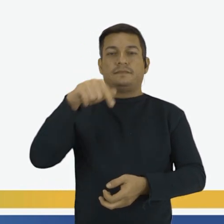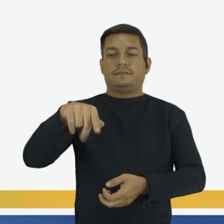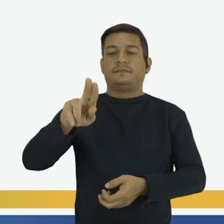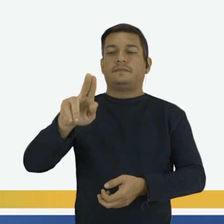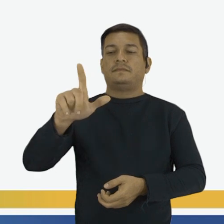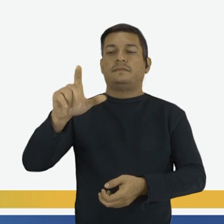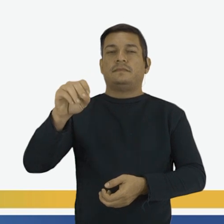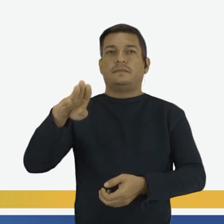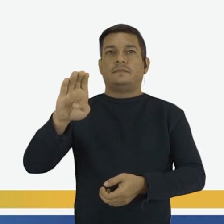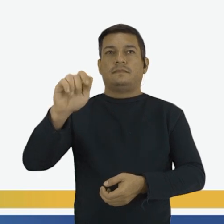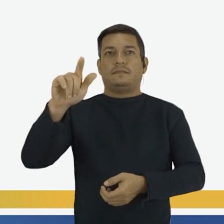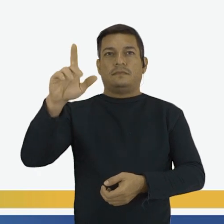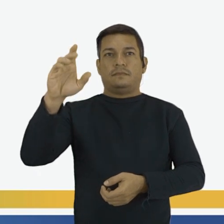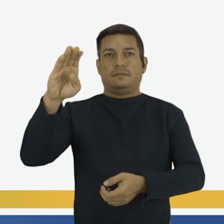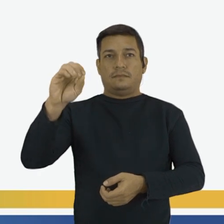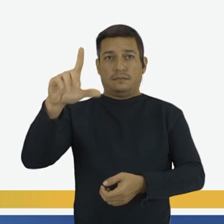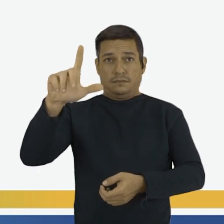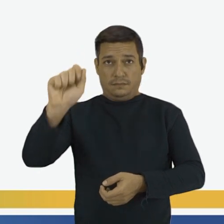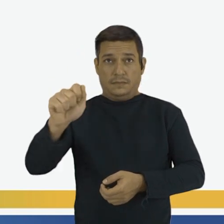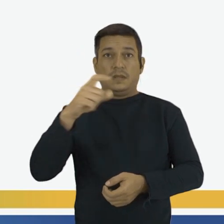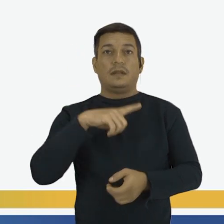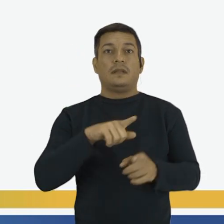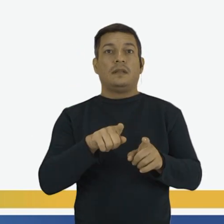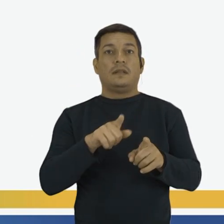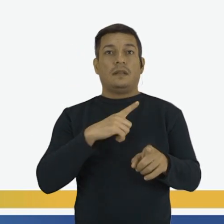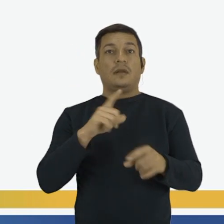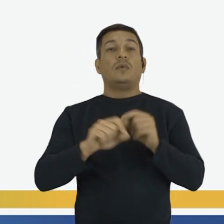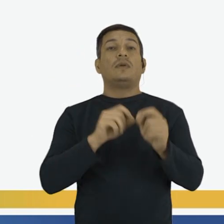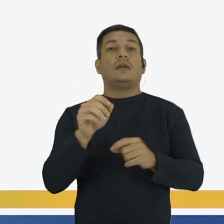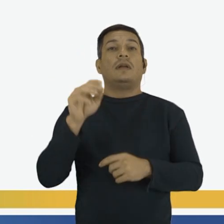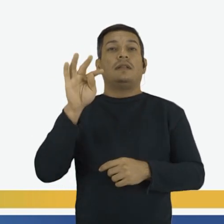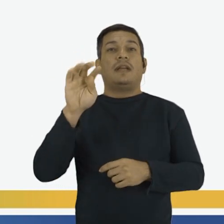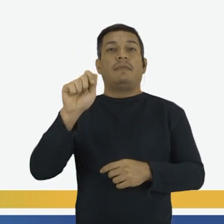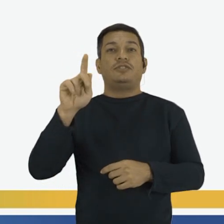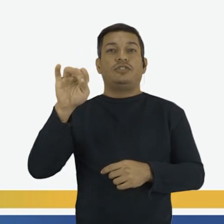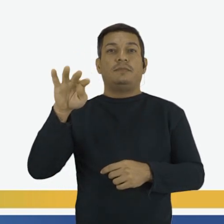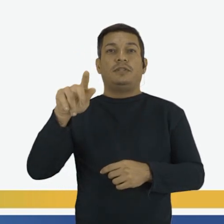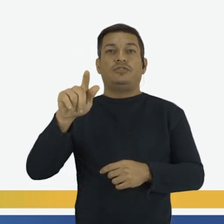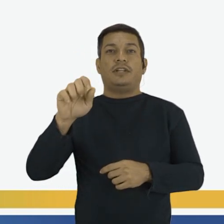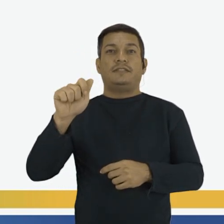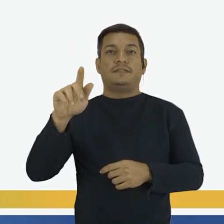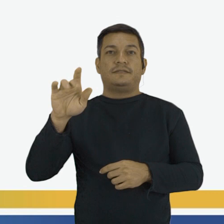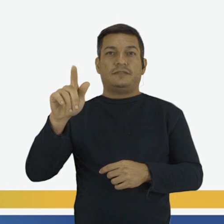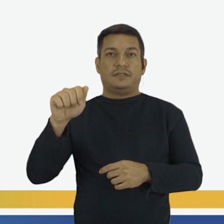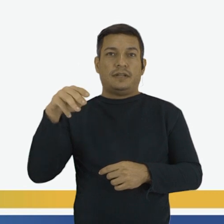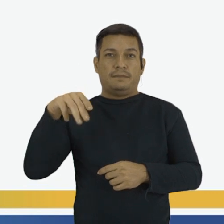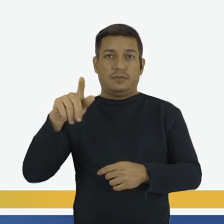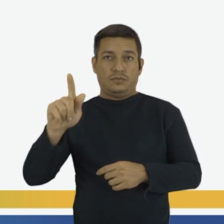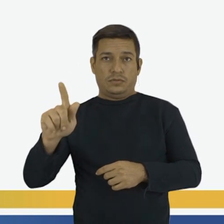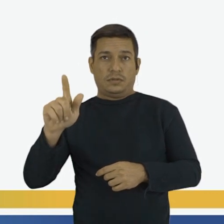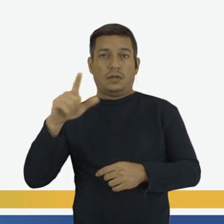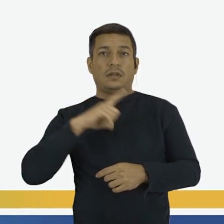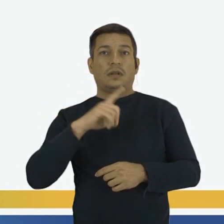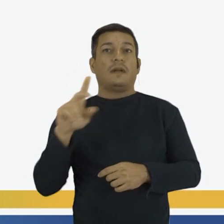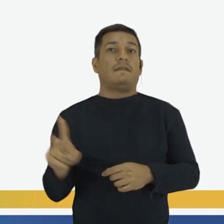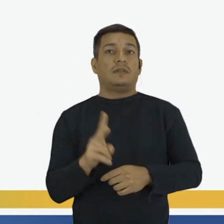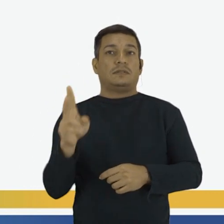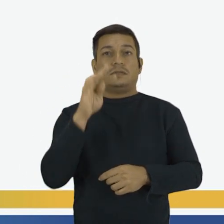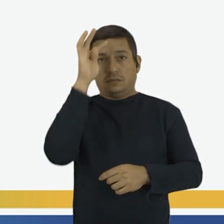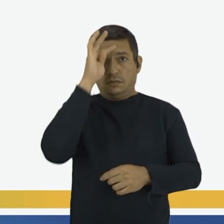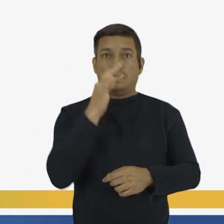Fiota, né, que lá em Tabatinga, Minas Gerais, ela valorizou a tradição oral na